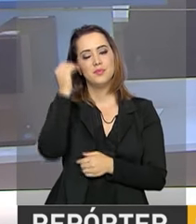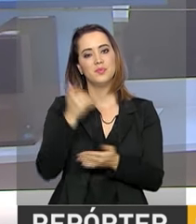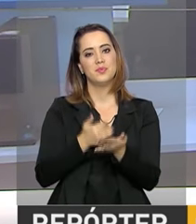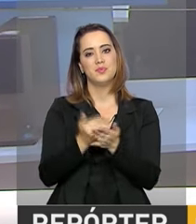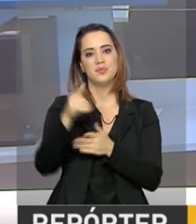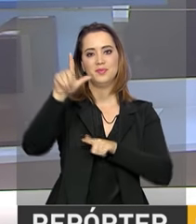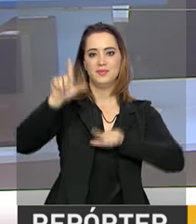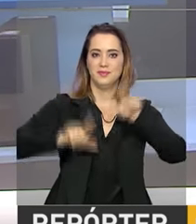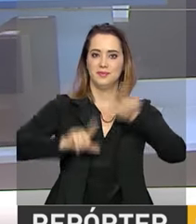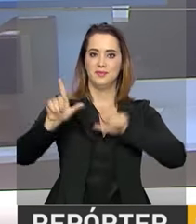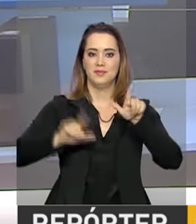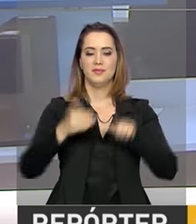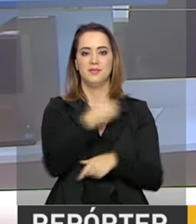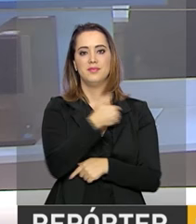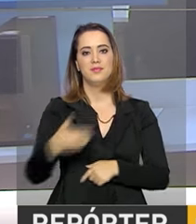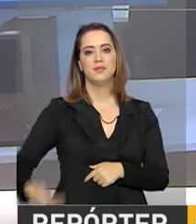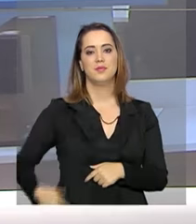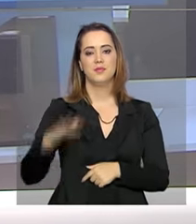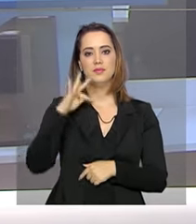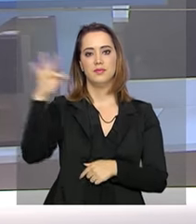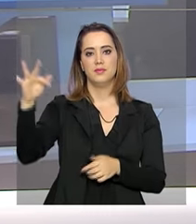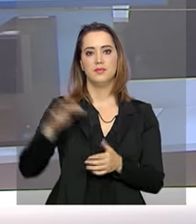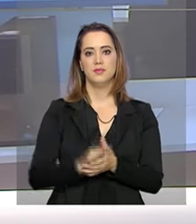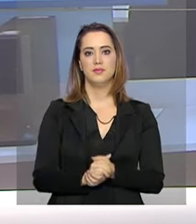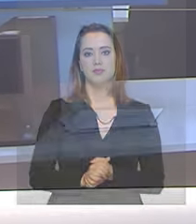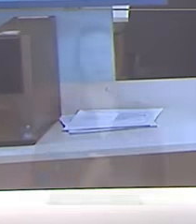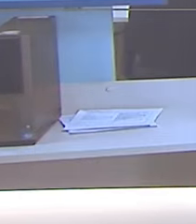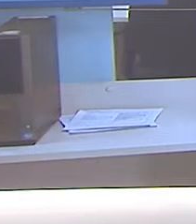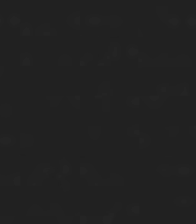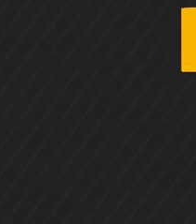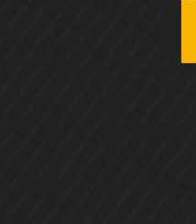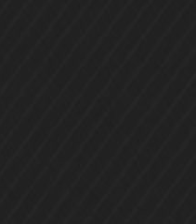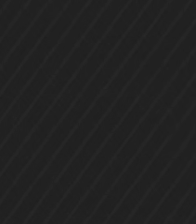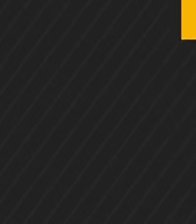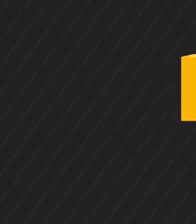Continue com a gente aqui na NBR a TV do Governo Federal